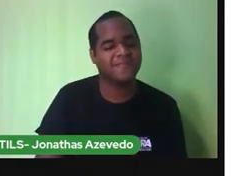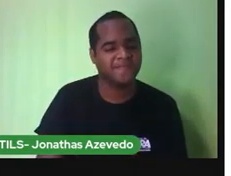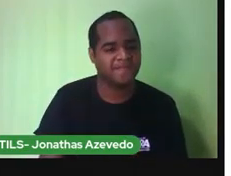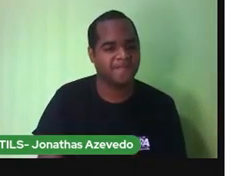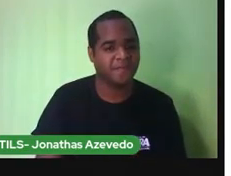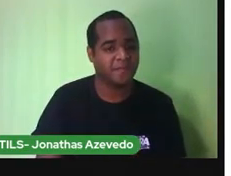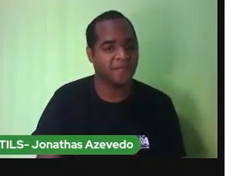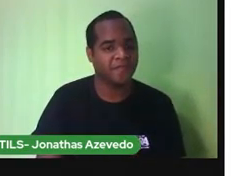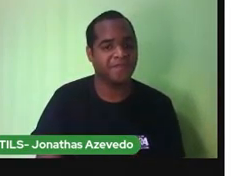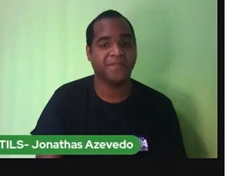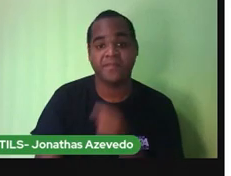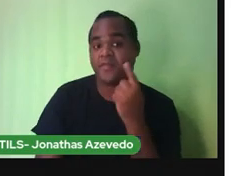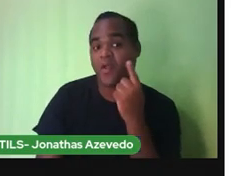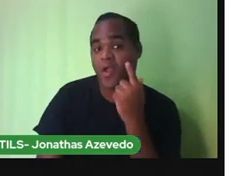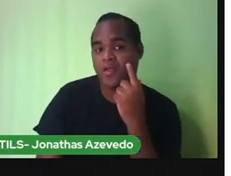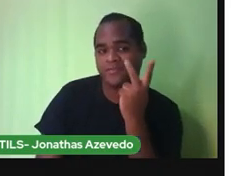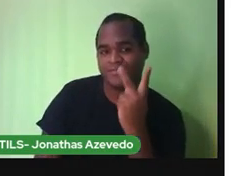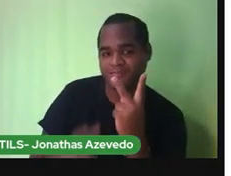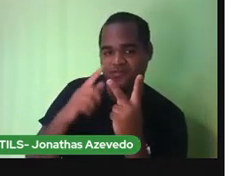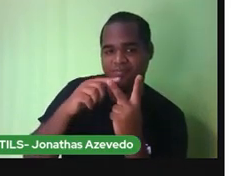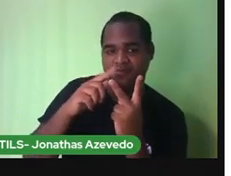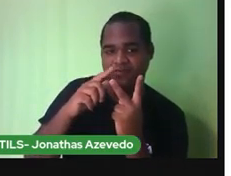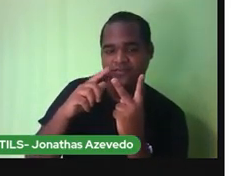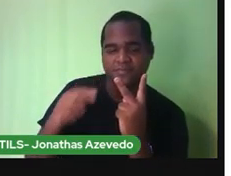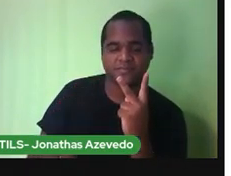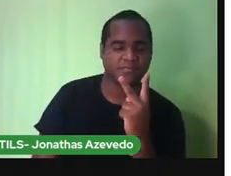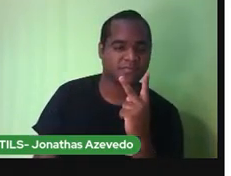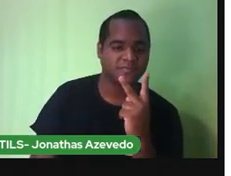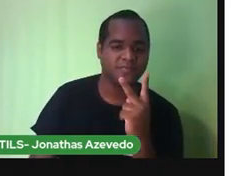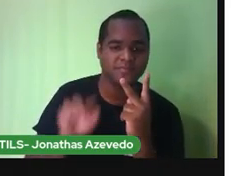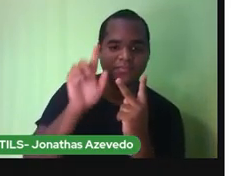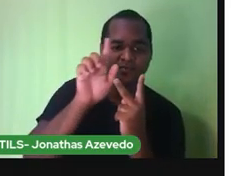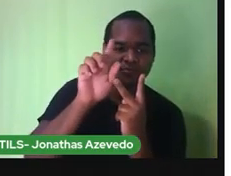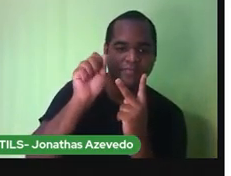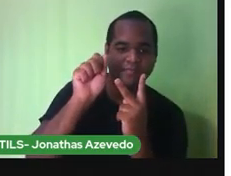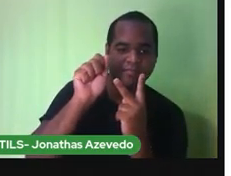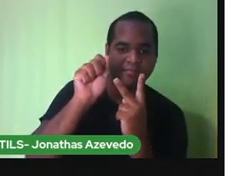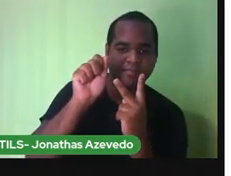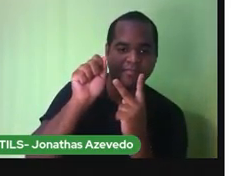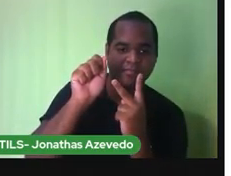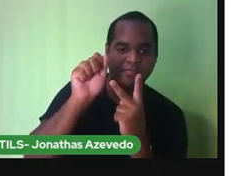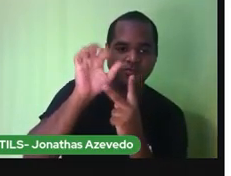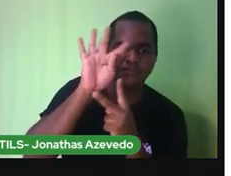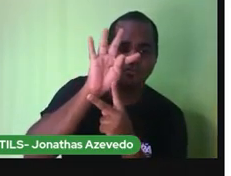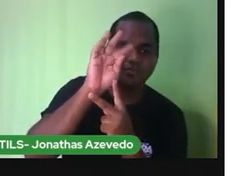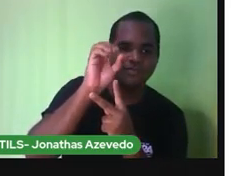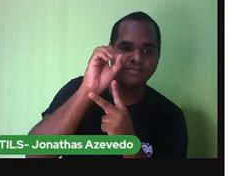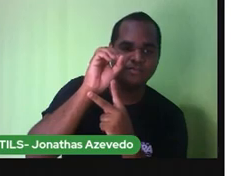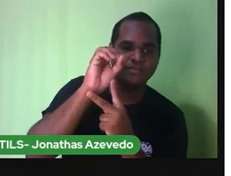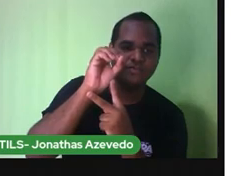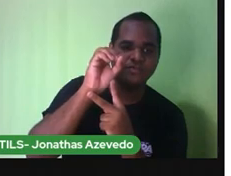Bom vamos lá dedinho no queixa vamos falar da gato